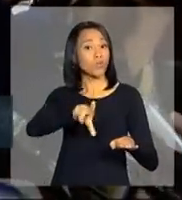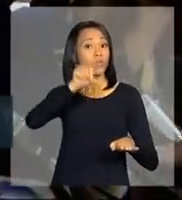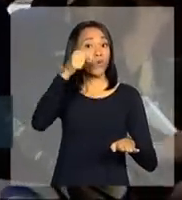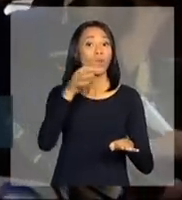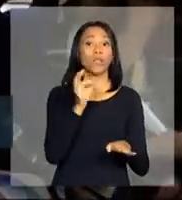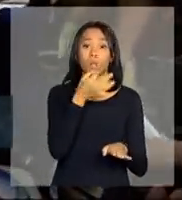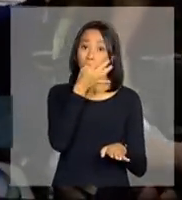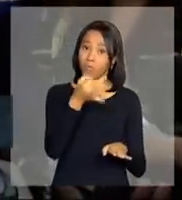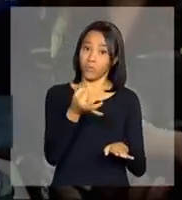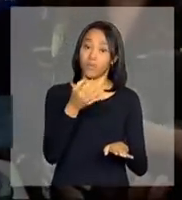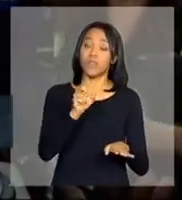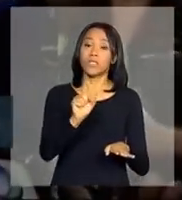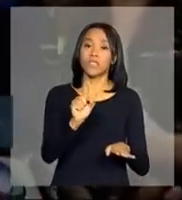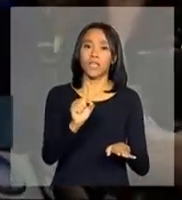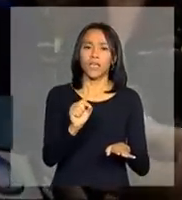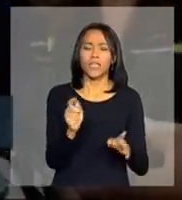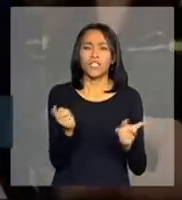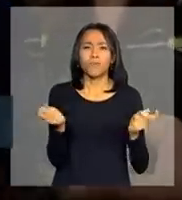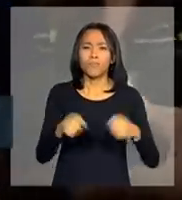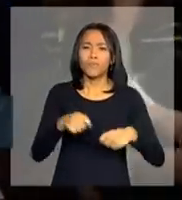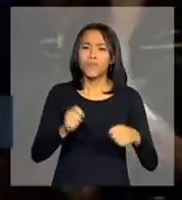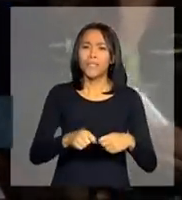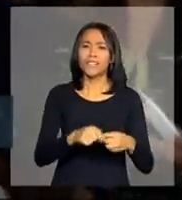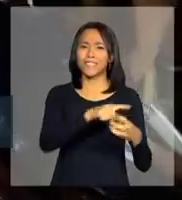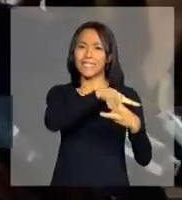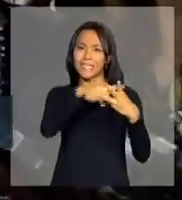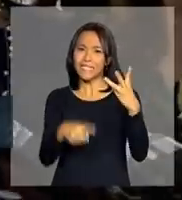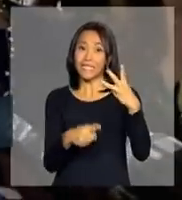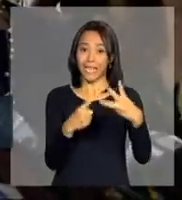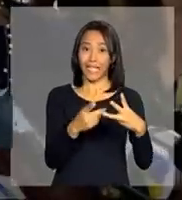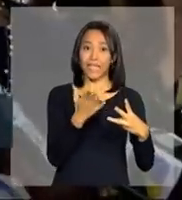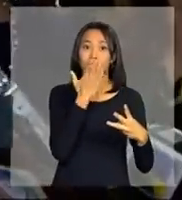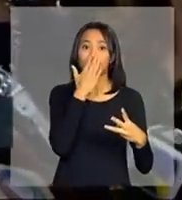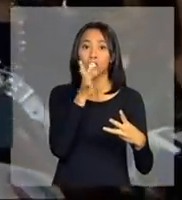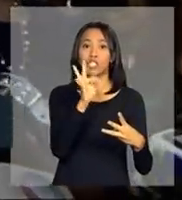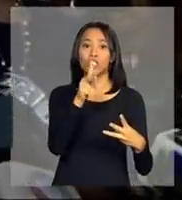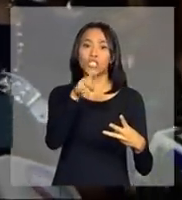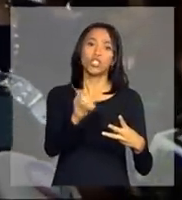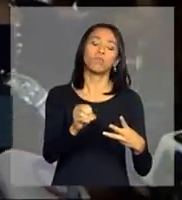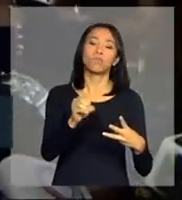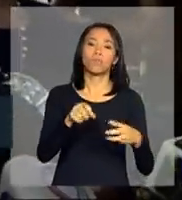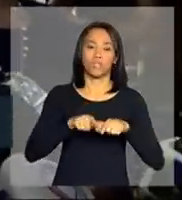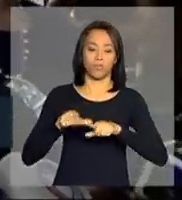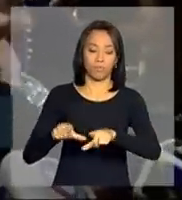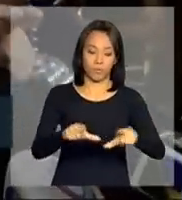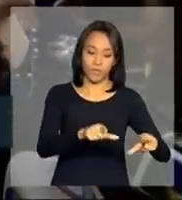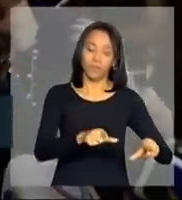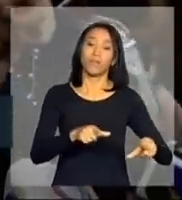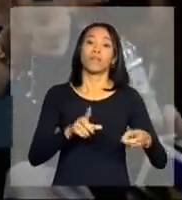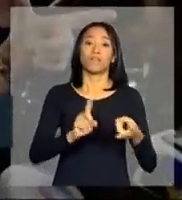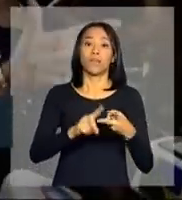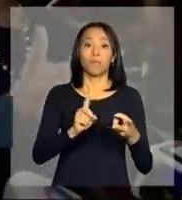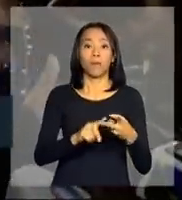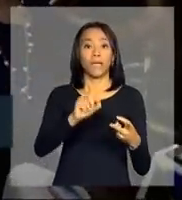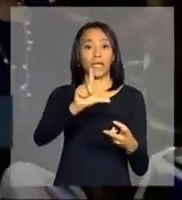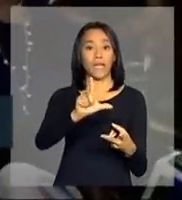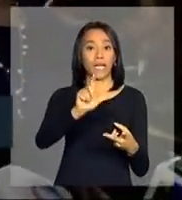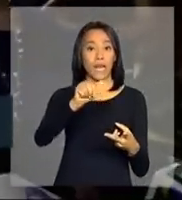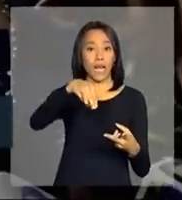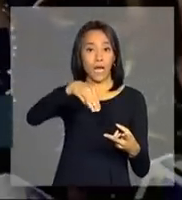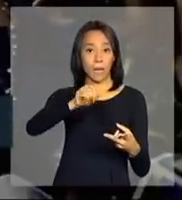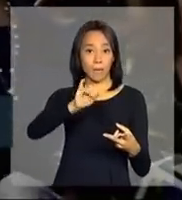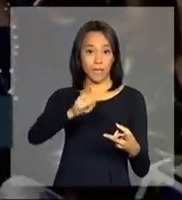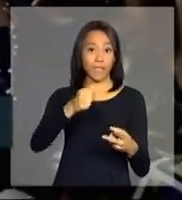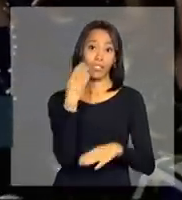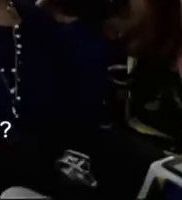fazer a possibilidade de fazer três tipos de piso. Piso de cerâmica, piso de lâmina, de madeira, aquele que a